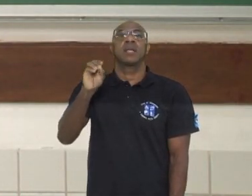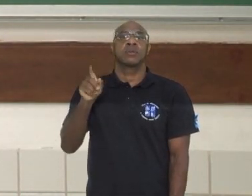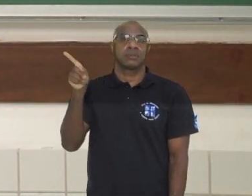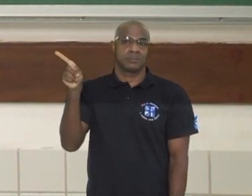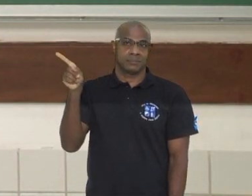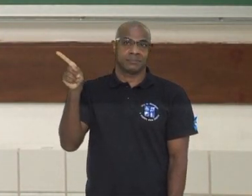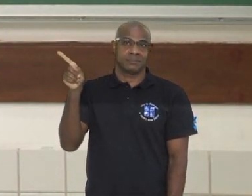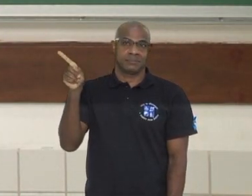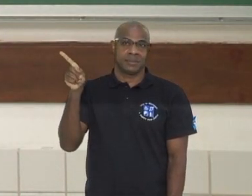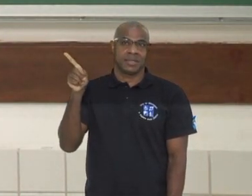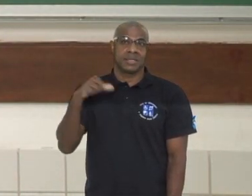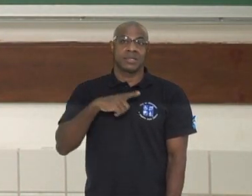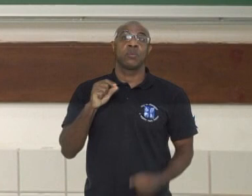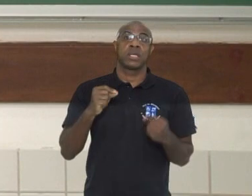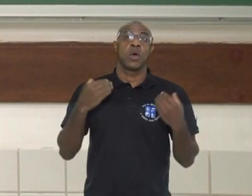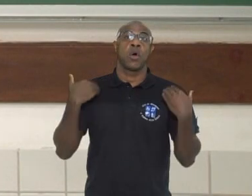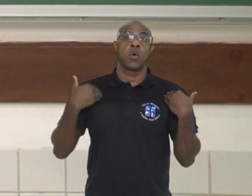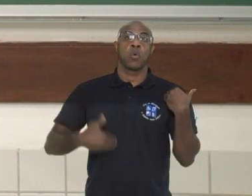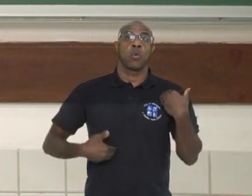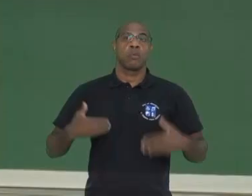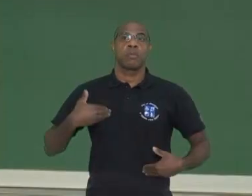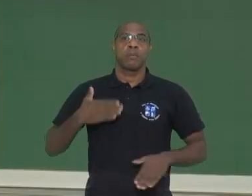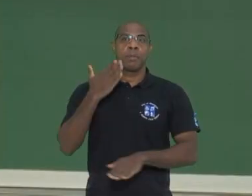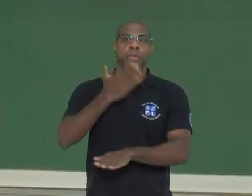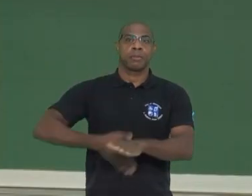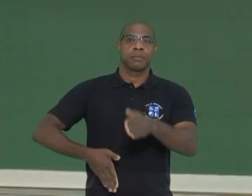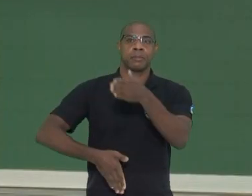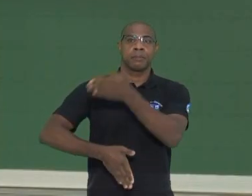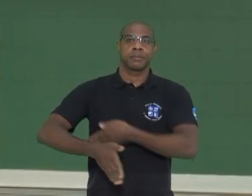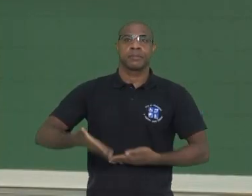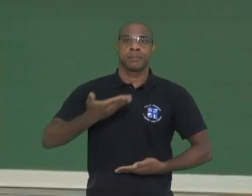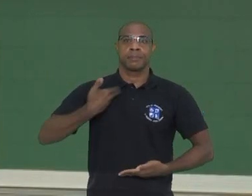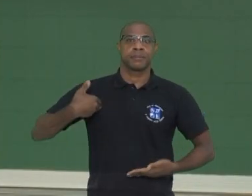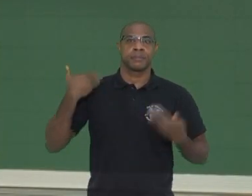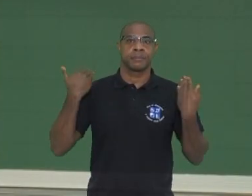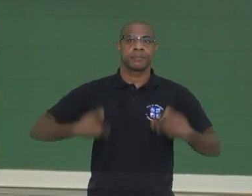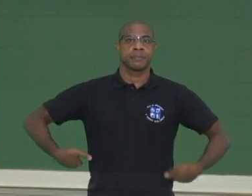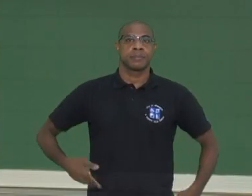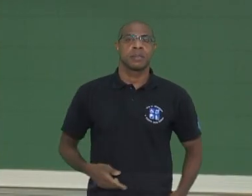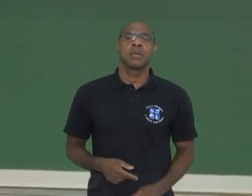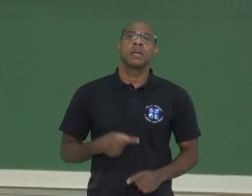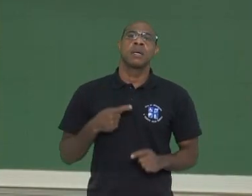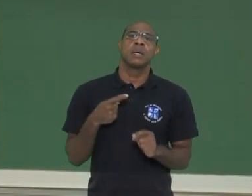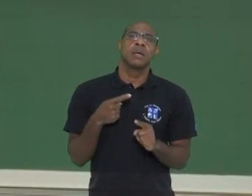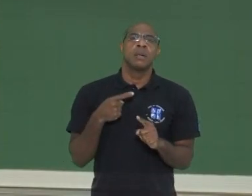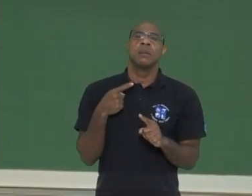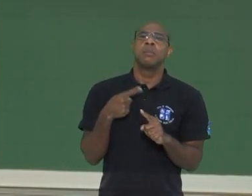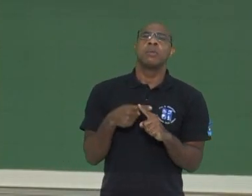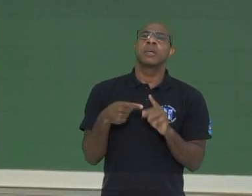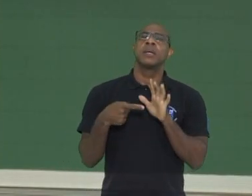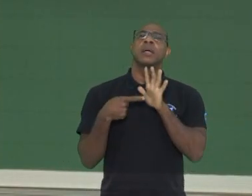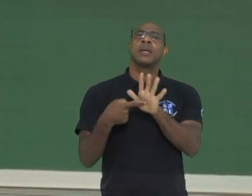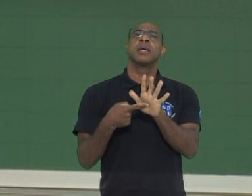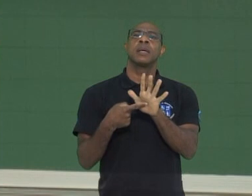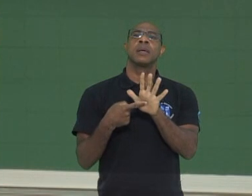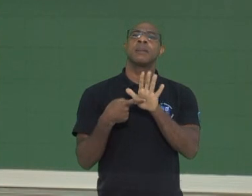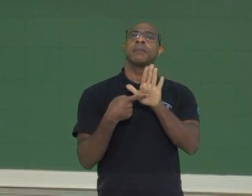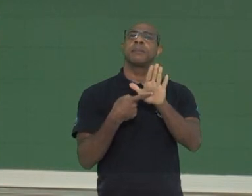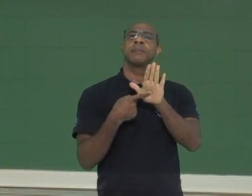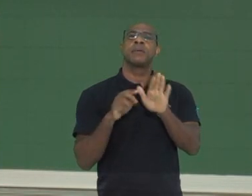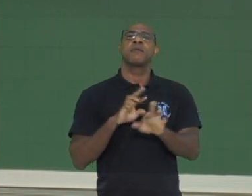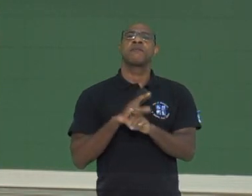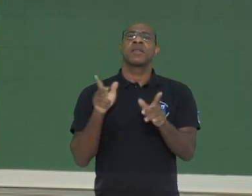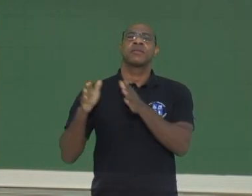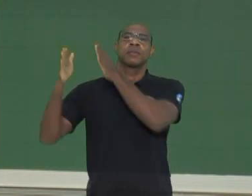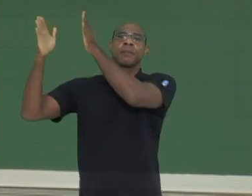aqui nós temos 3 representações. Agora você pode pensar, por que representações diferentes de